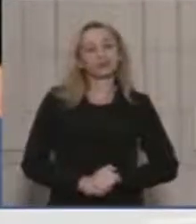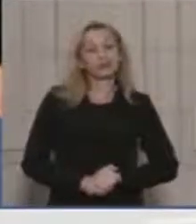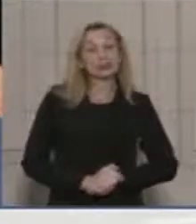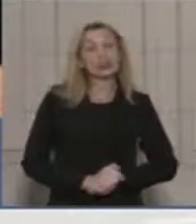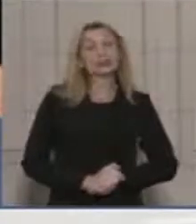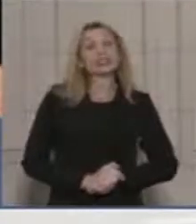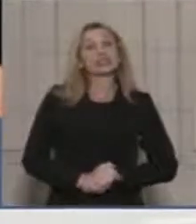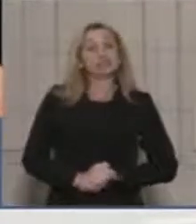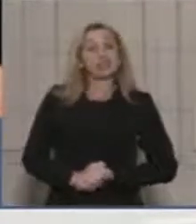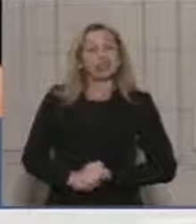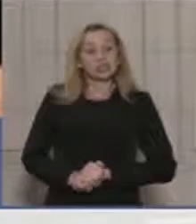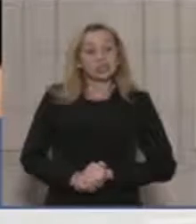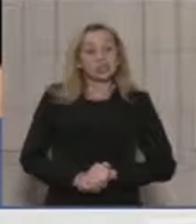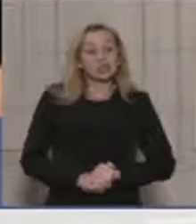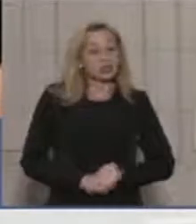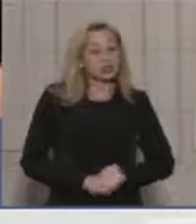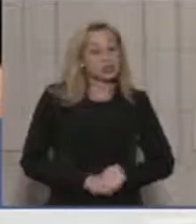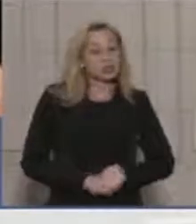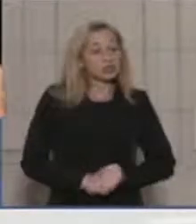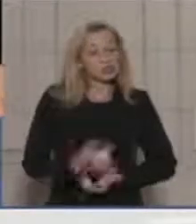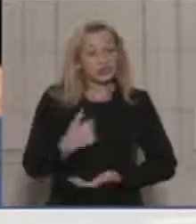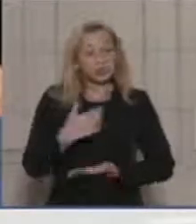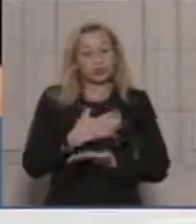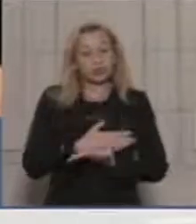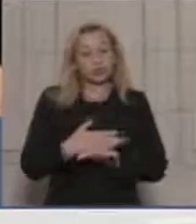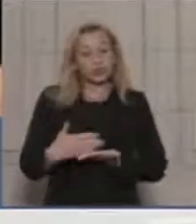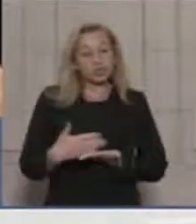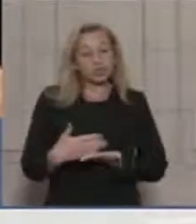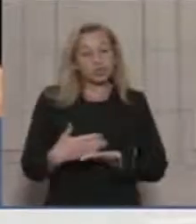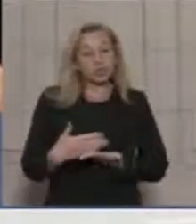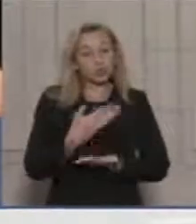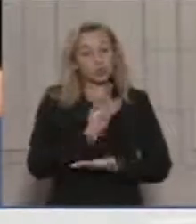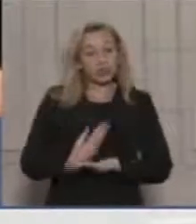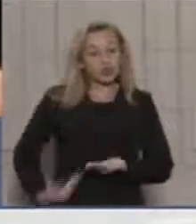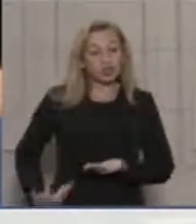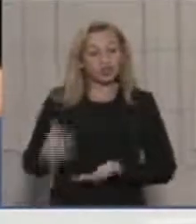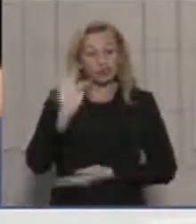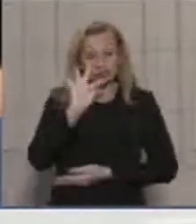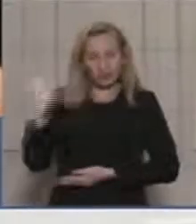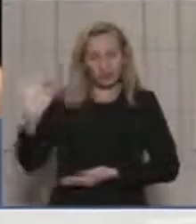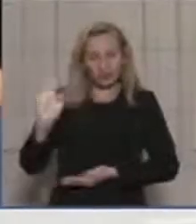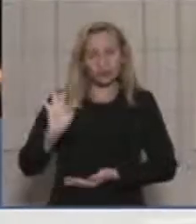E eu depreendo, e vou começar pelo governo federal,